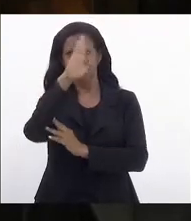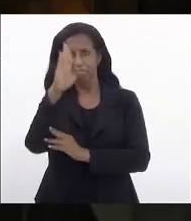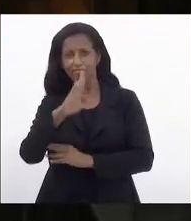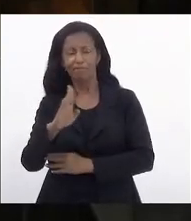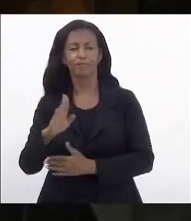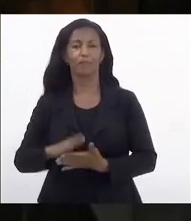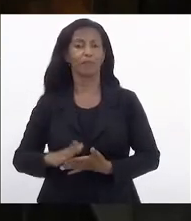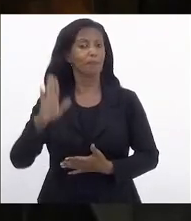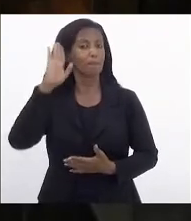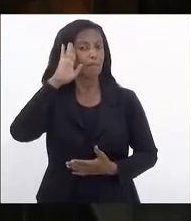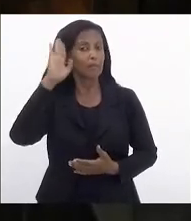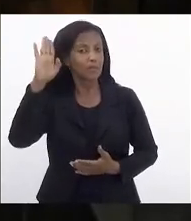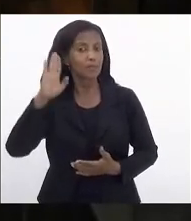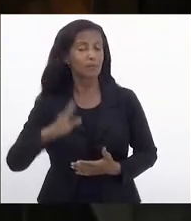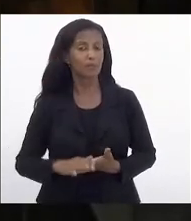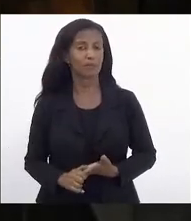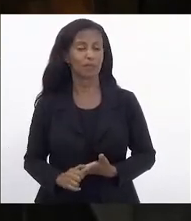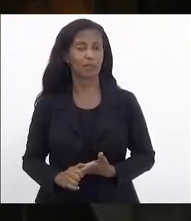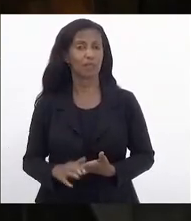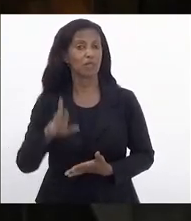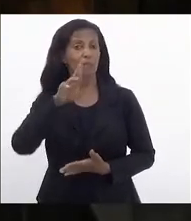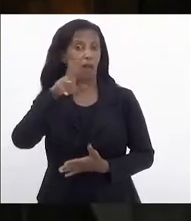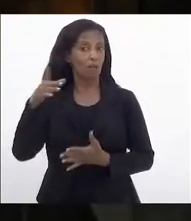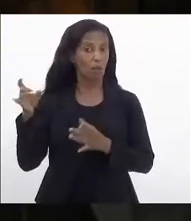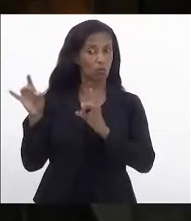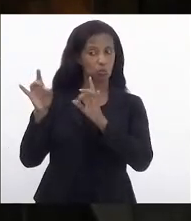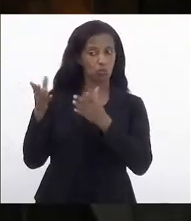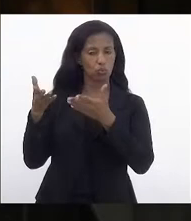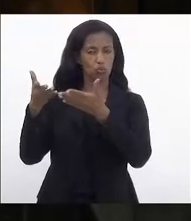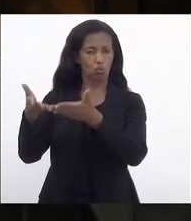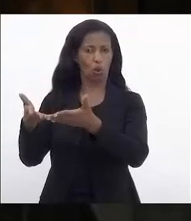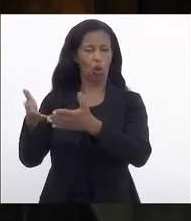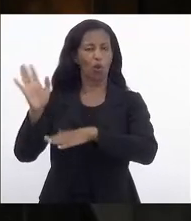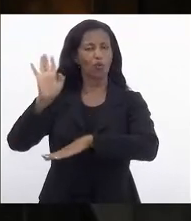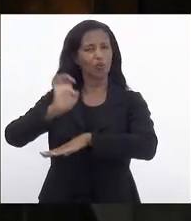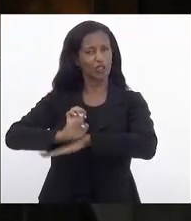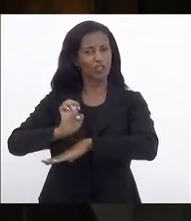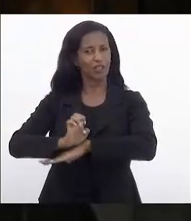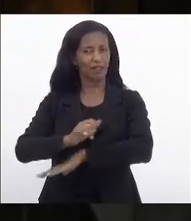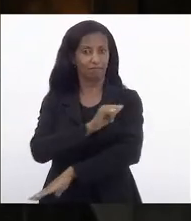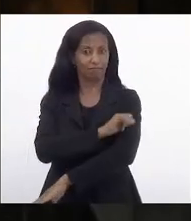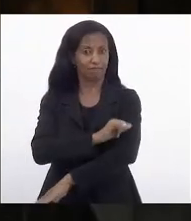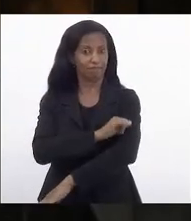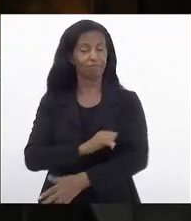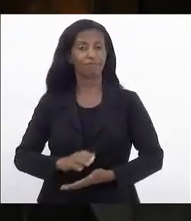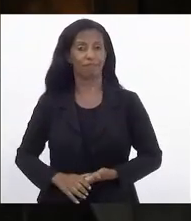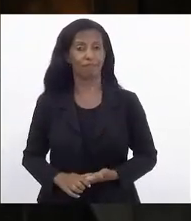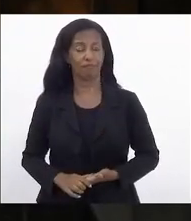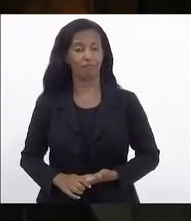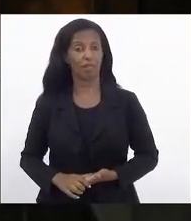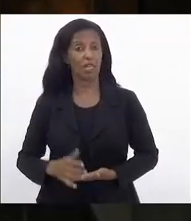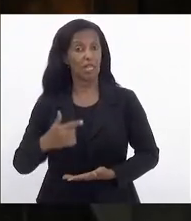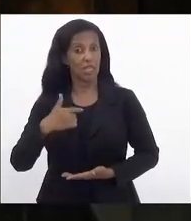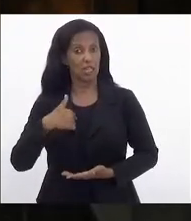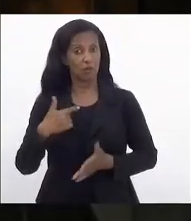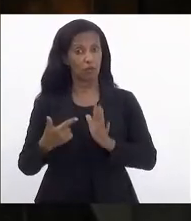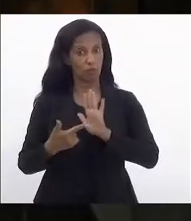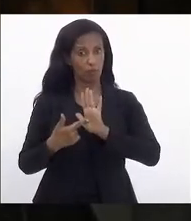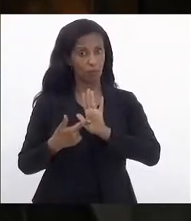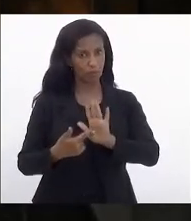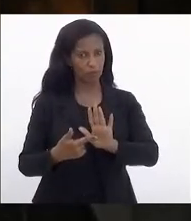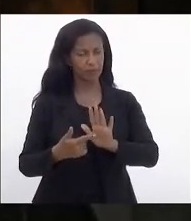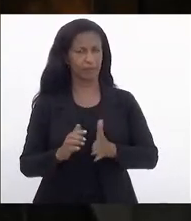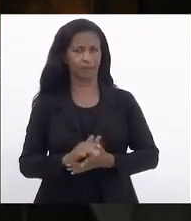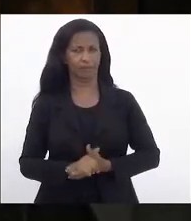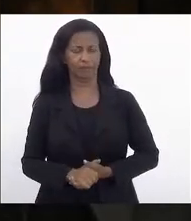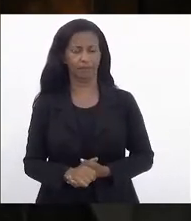principalmente mas não só o estado do Rio de Janeiro e vou exemplificar senhora presidente